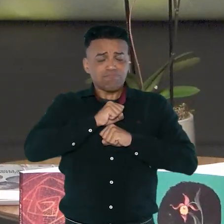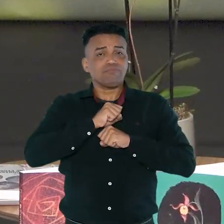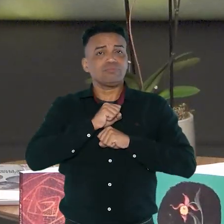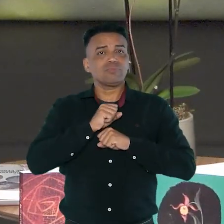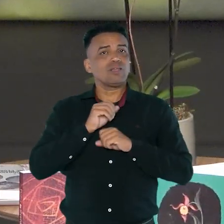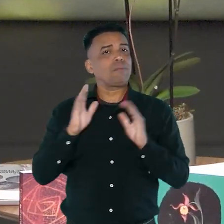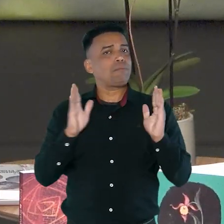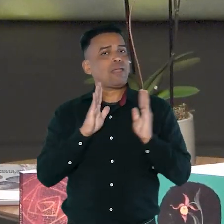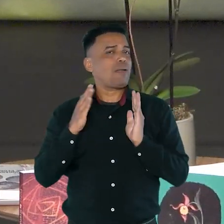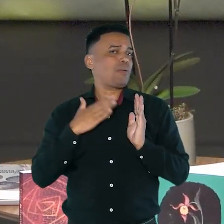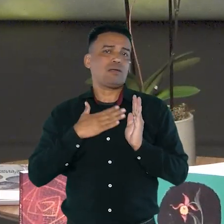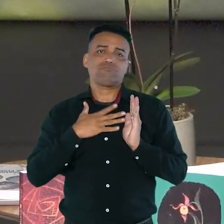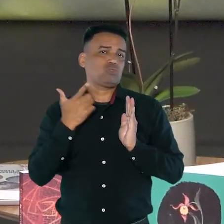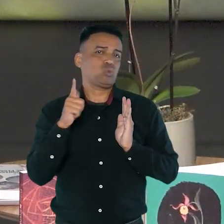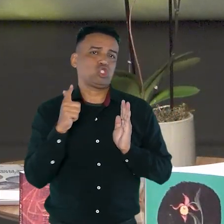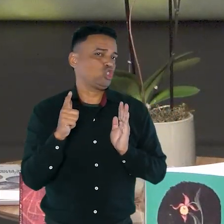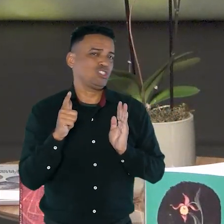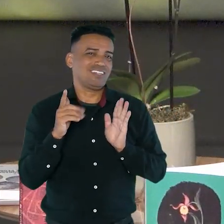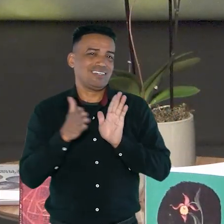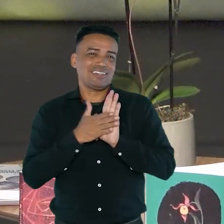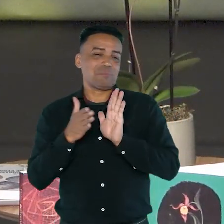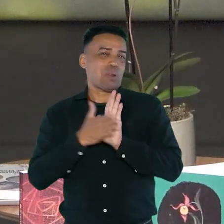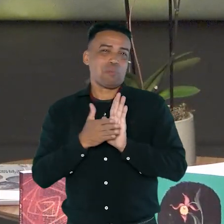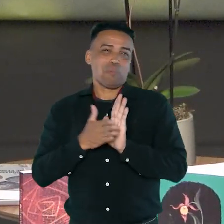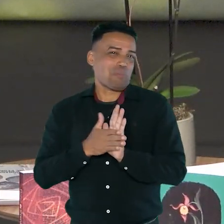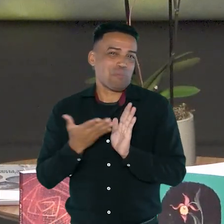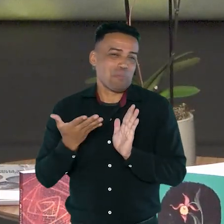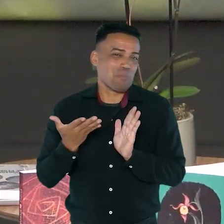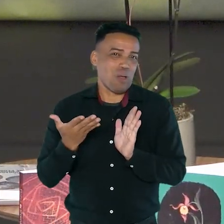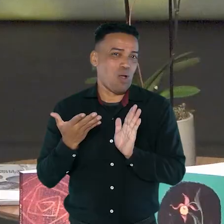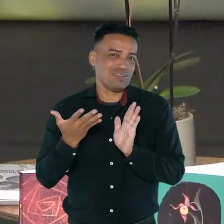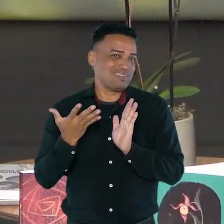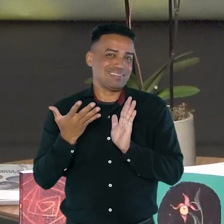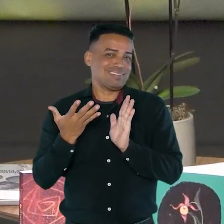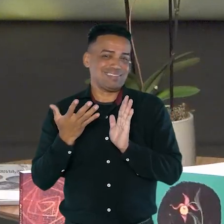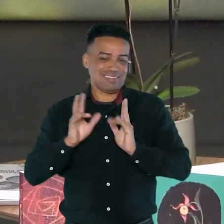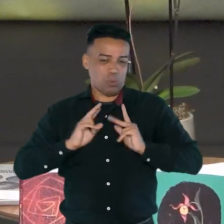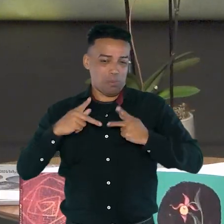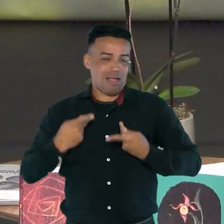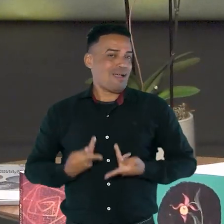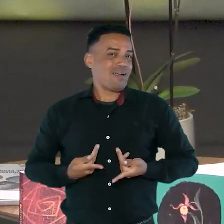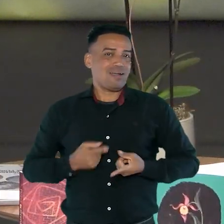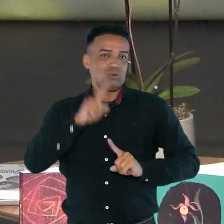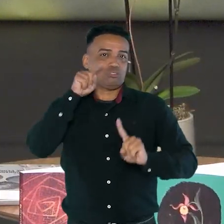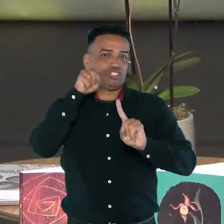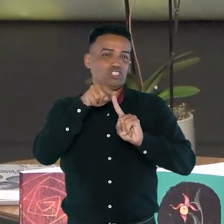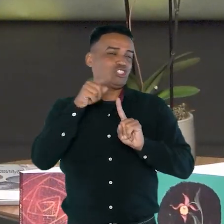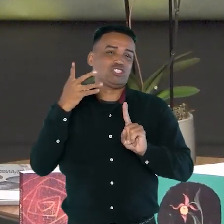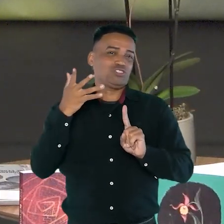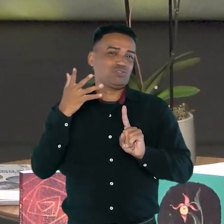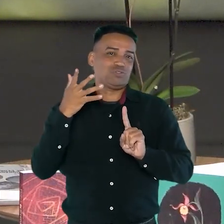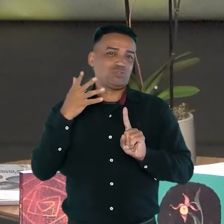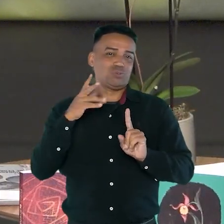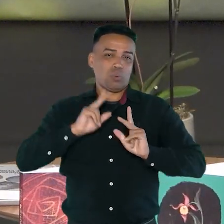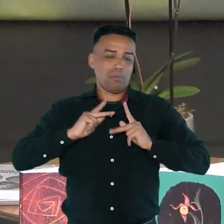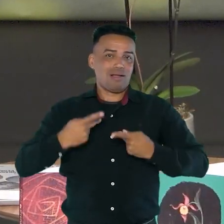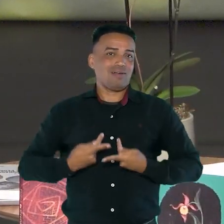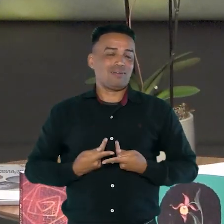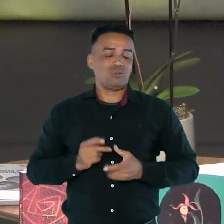época não tinha esse plano humano de se viver, a não ser o